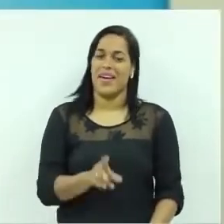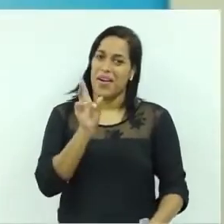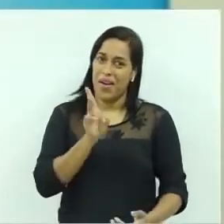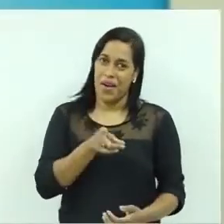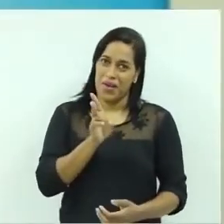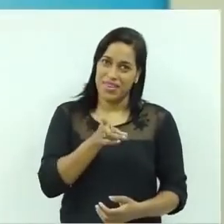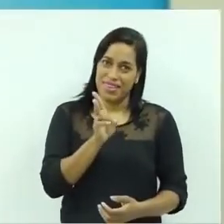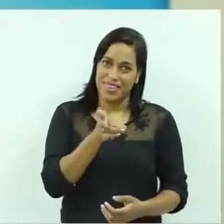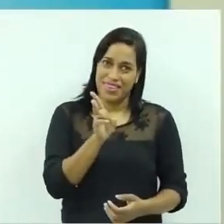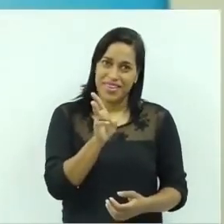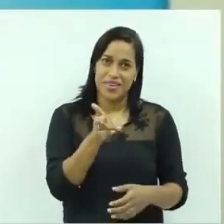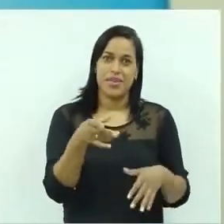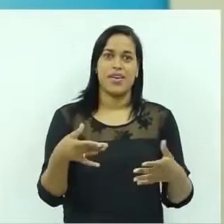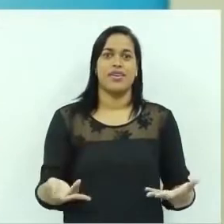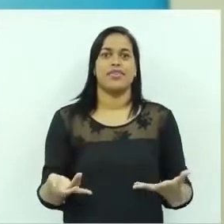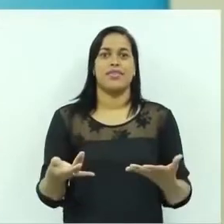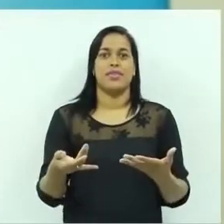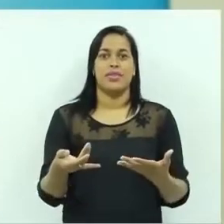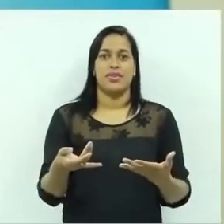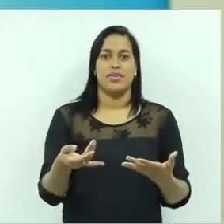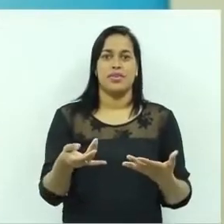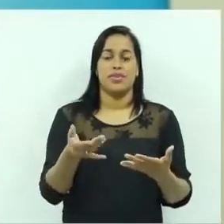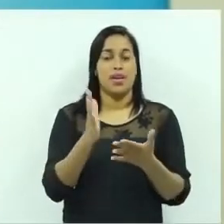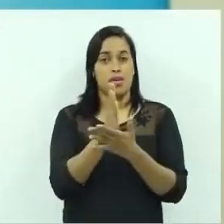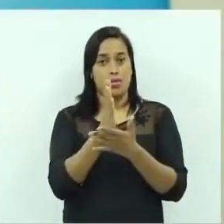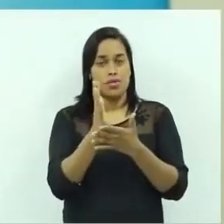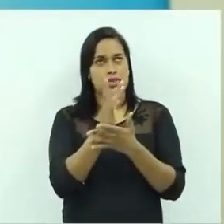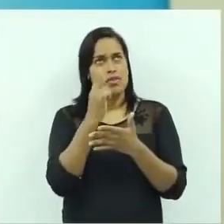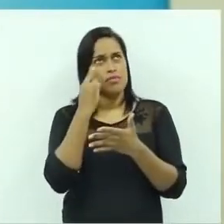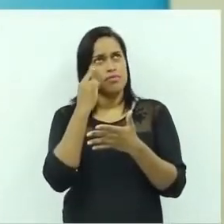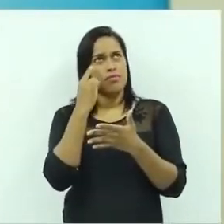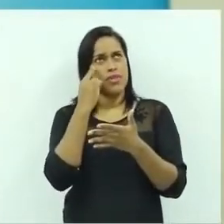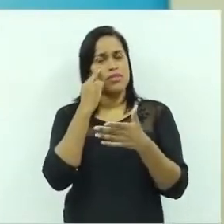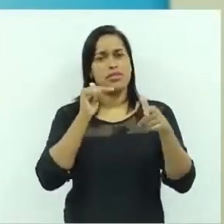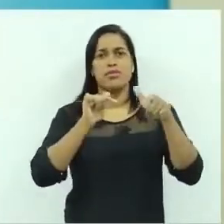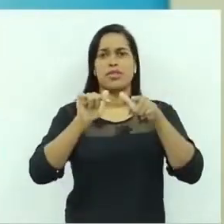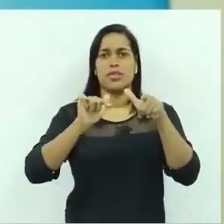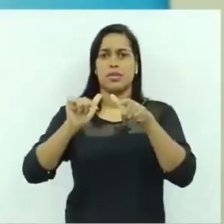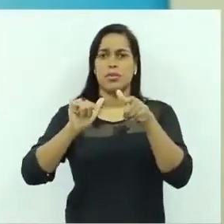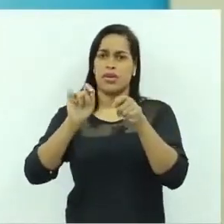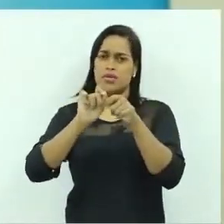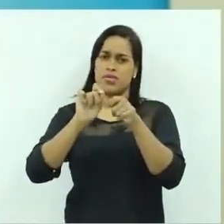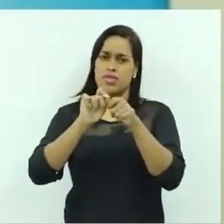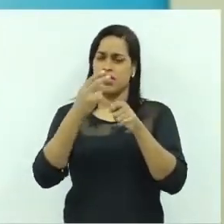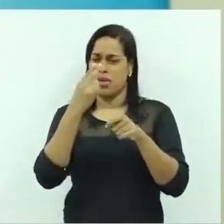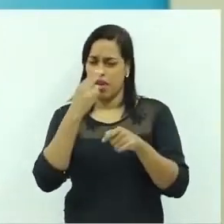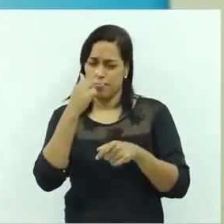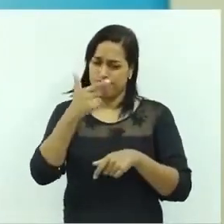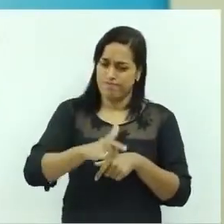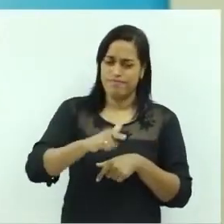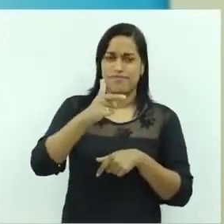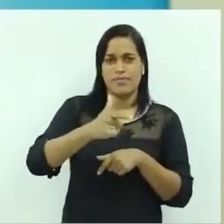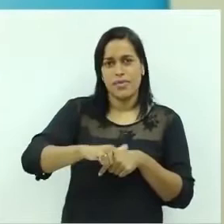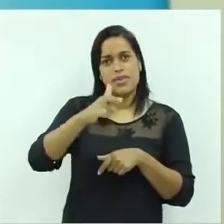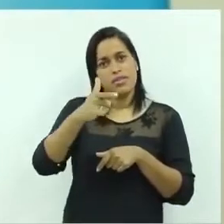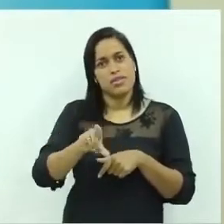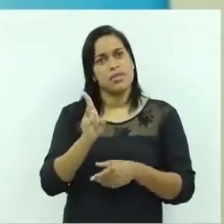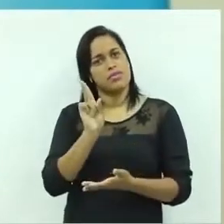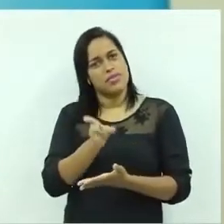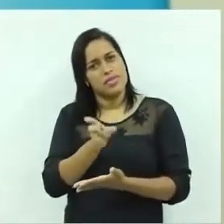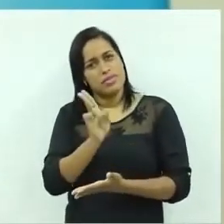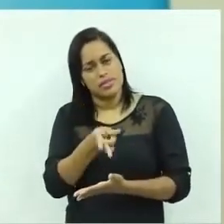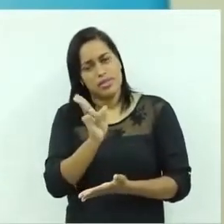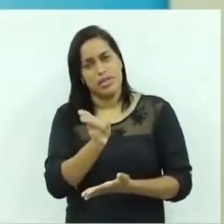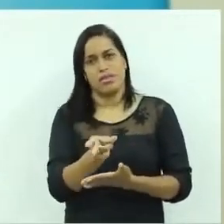Continuando então, muitas vezes a gente se pega no ambiente de trabalho fazendo a mesma coisa, sempre a mesma coisa do